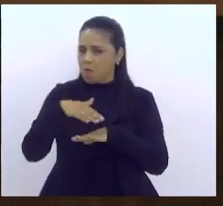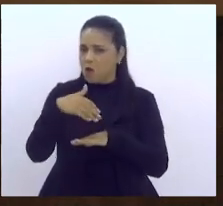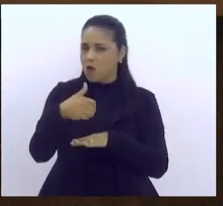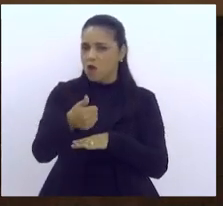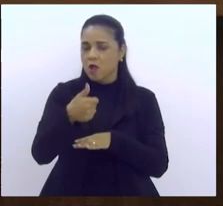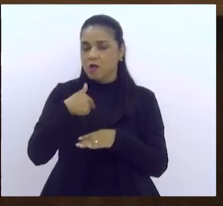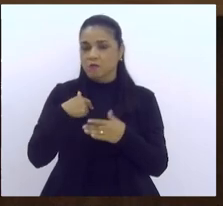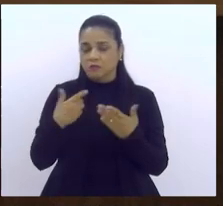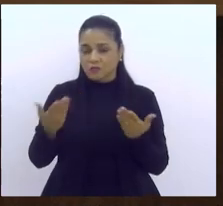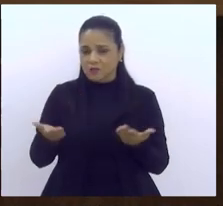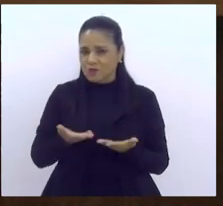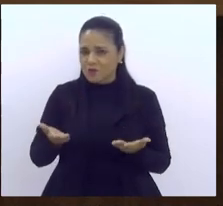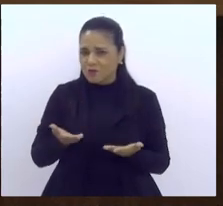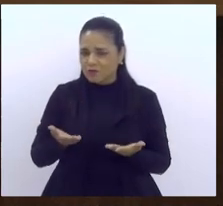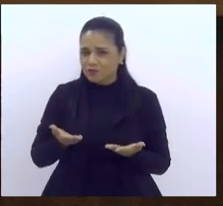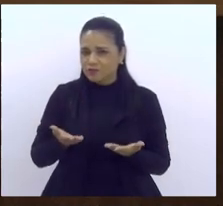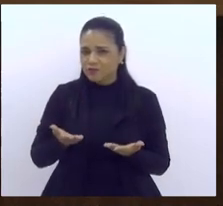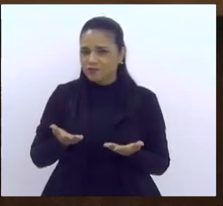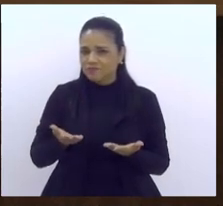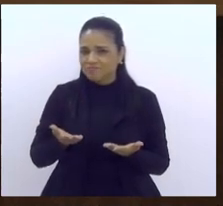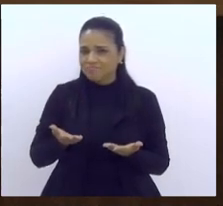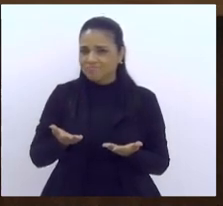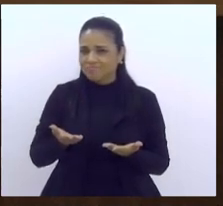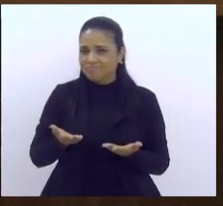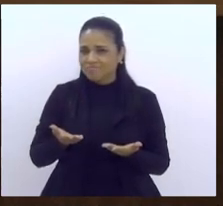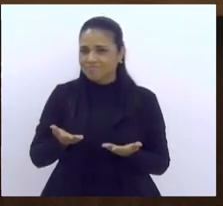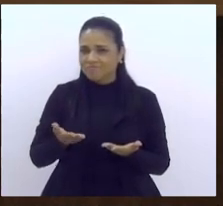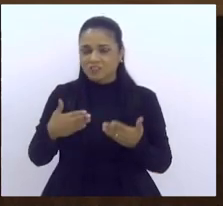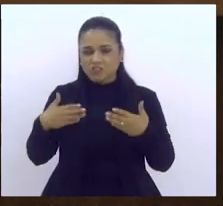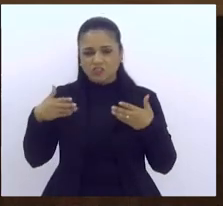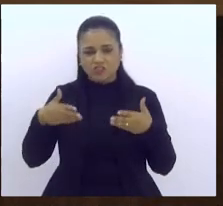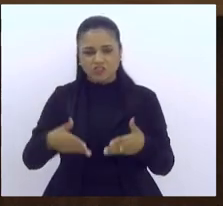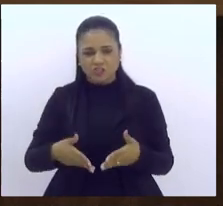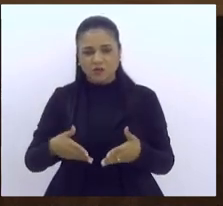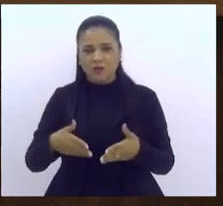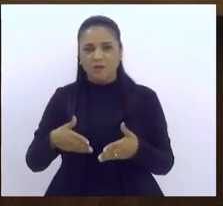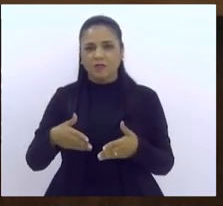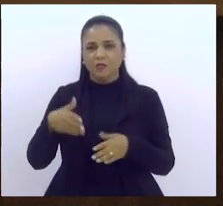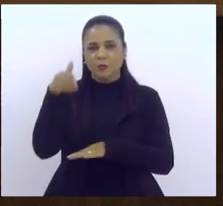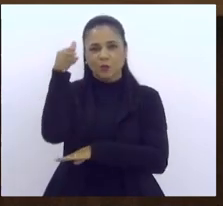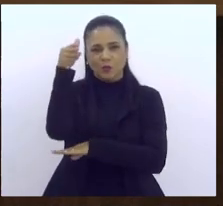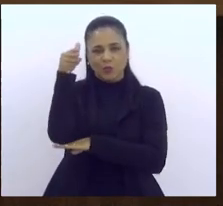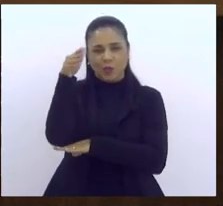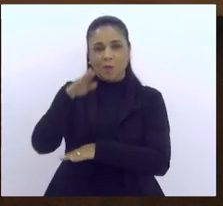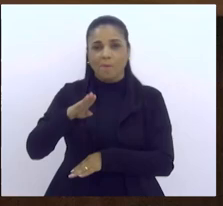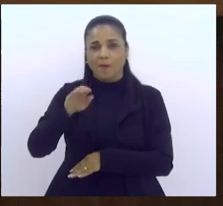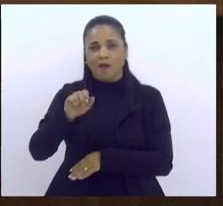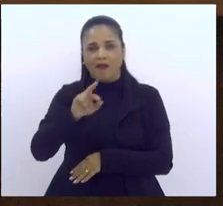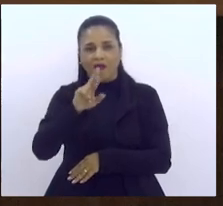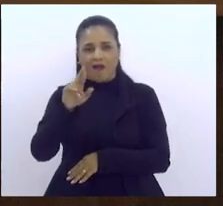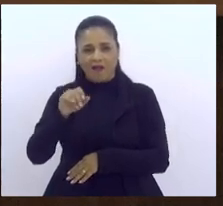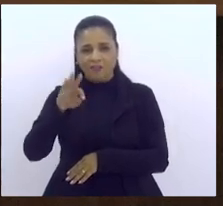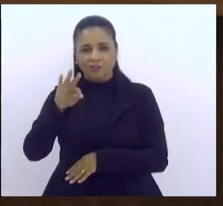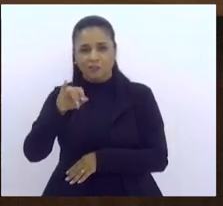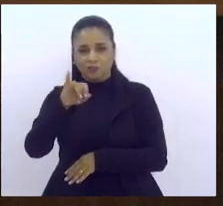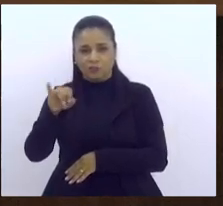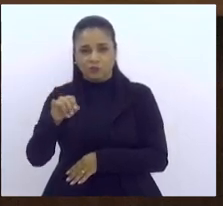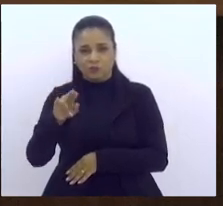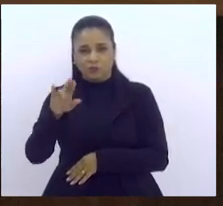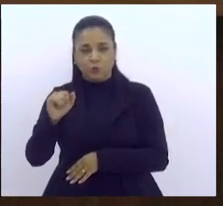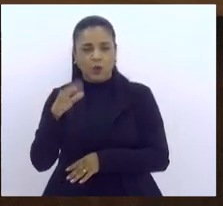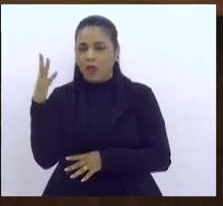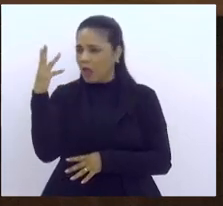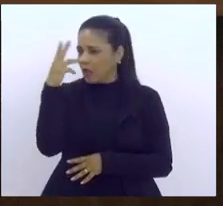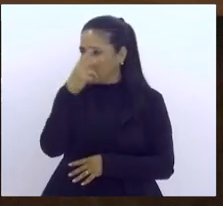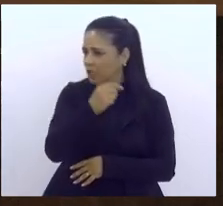começar hoje, eu imagino assim, ah, chegamos aqui no índice, estamos aqui na Barra da Tijuca, o Rio de Janeiro é belo, é